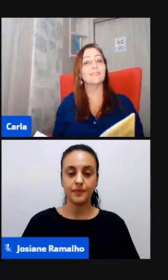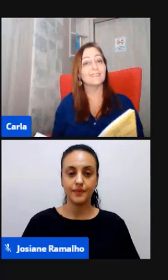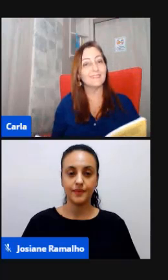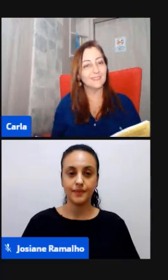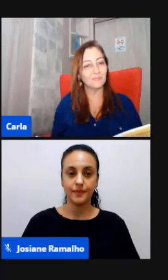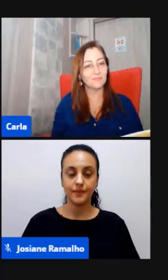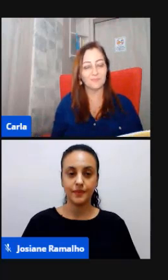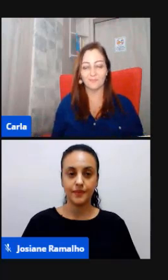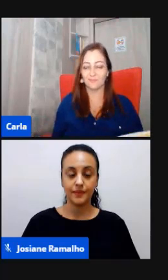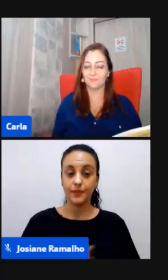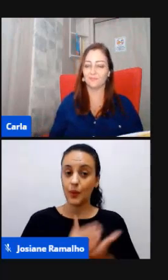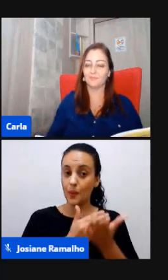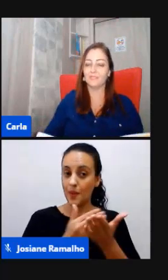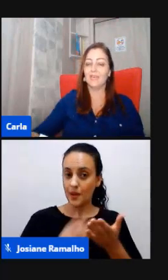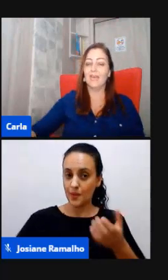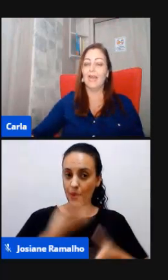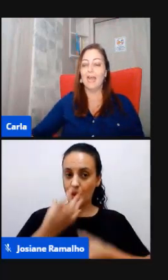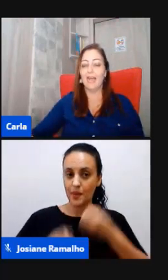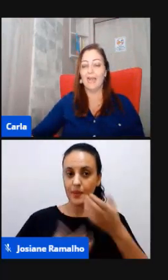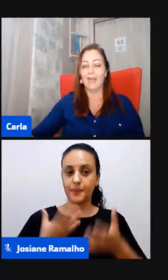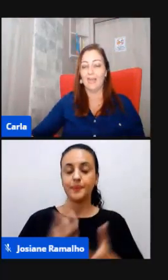e começa assim.